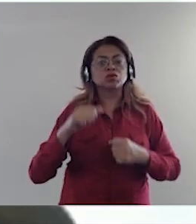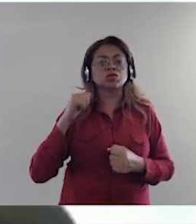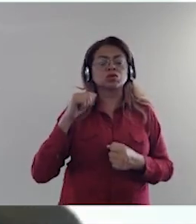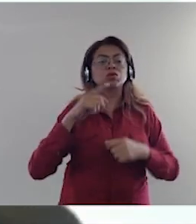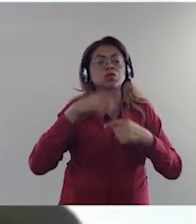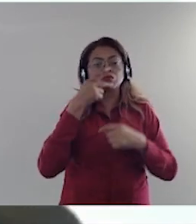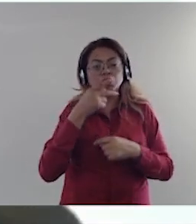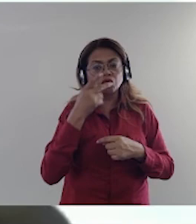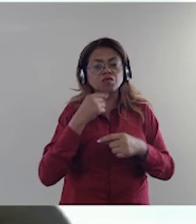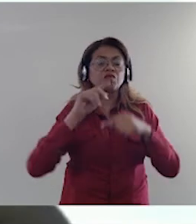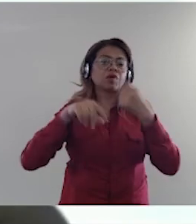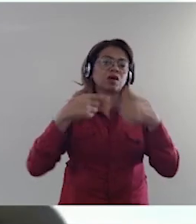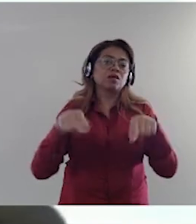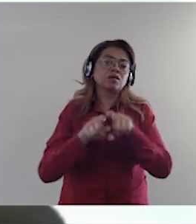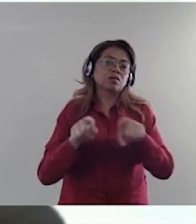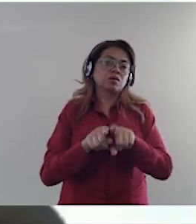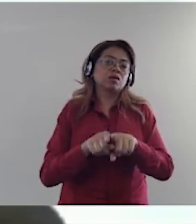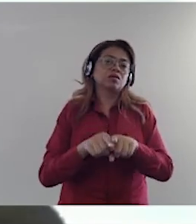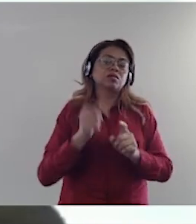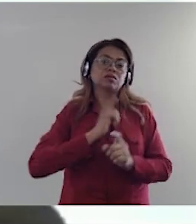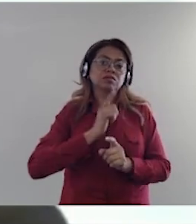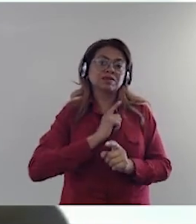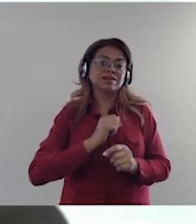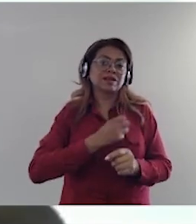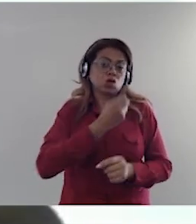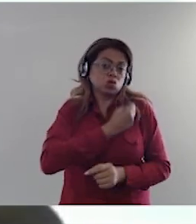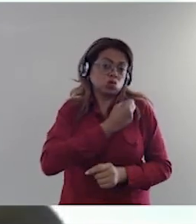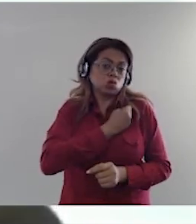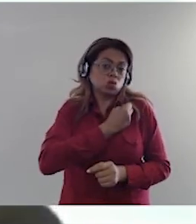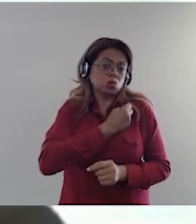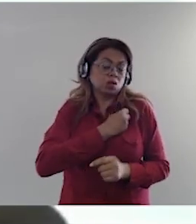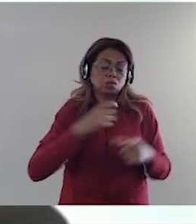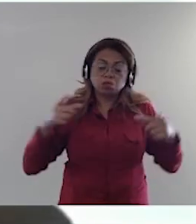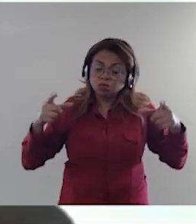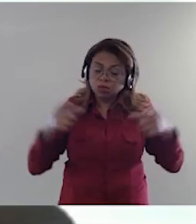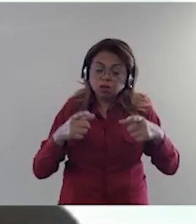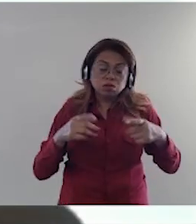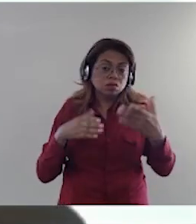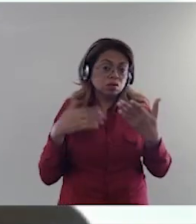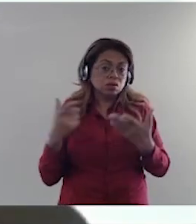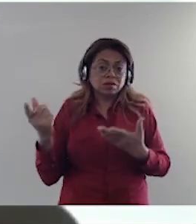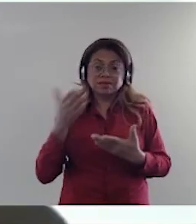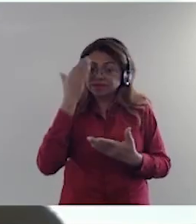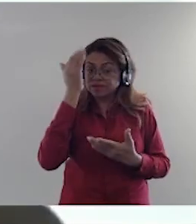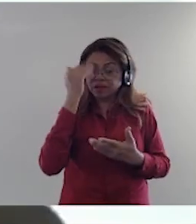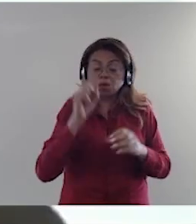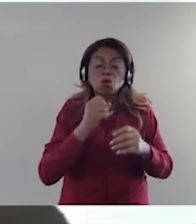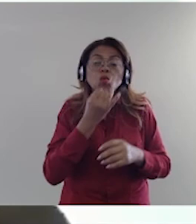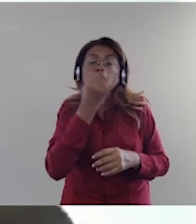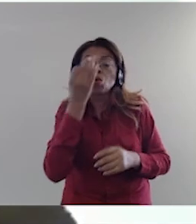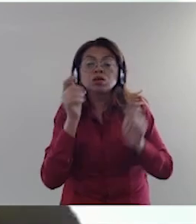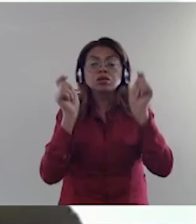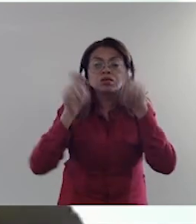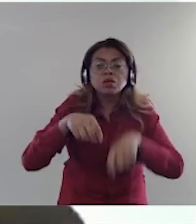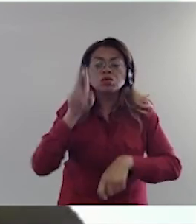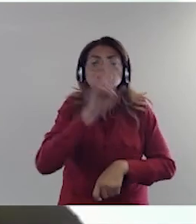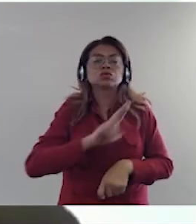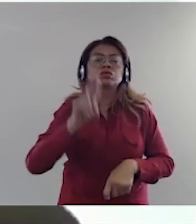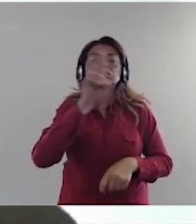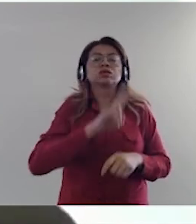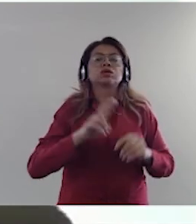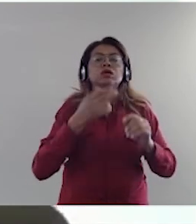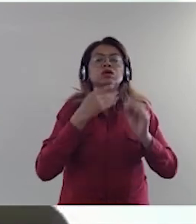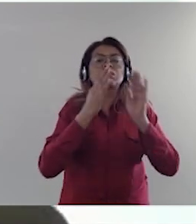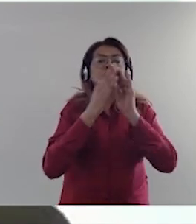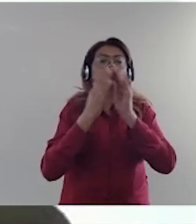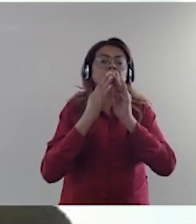a possibilidade de se estabelecer um número máximo de pessoas que podem ocupar simultaneamente o imóvel, no período correspondente a cada fração